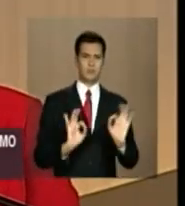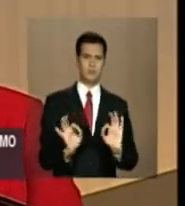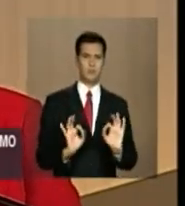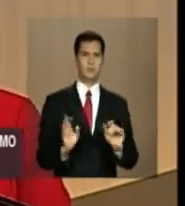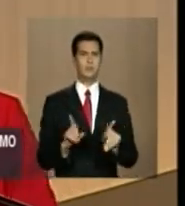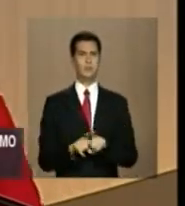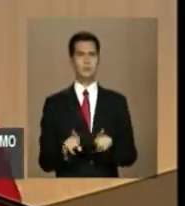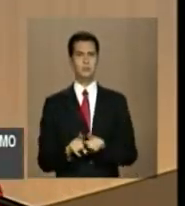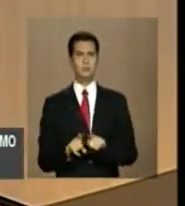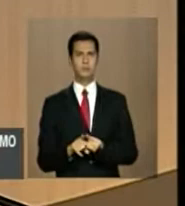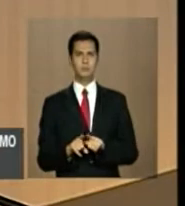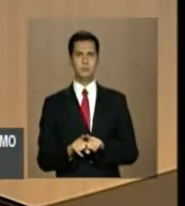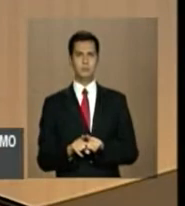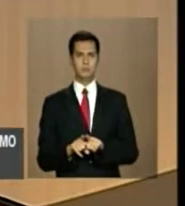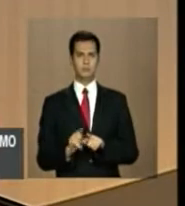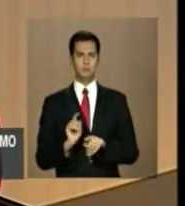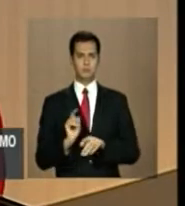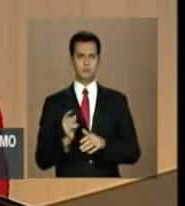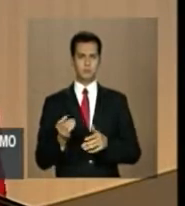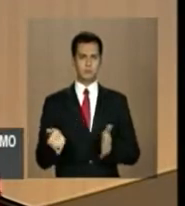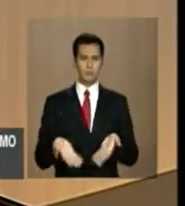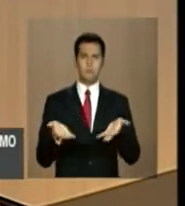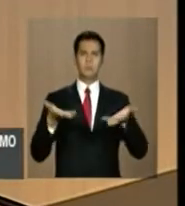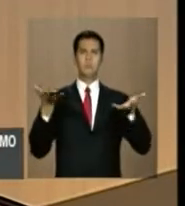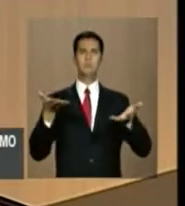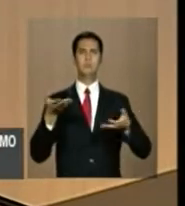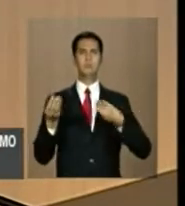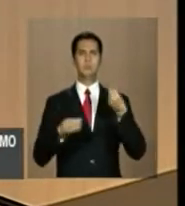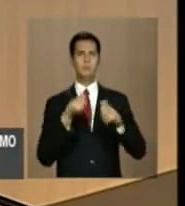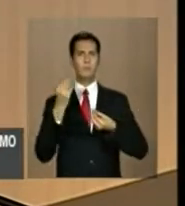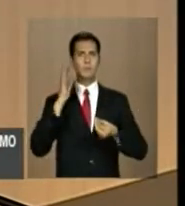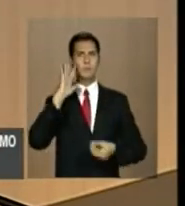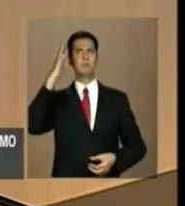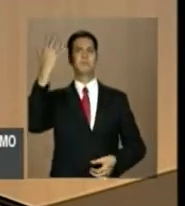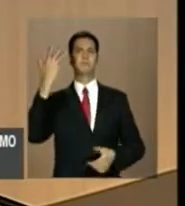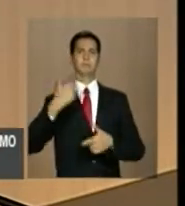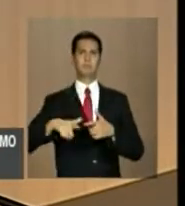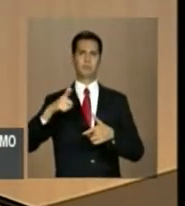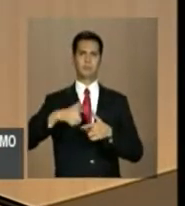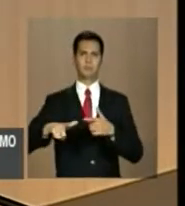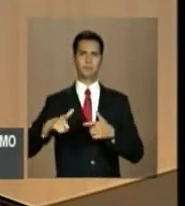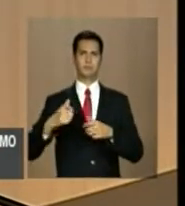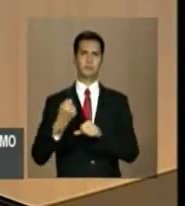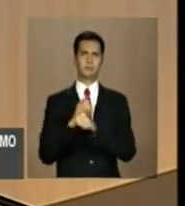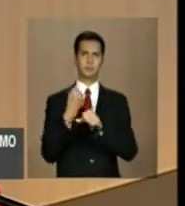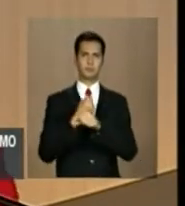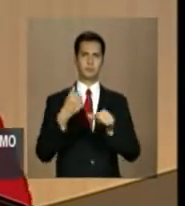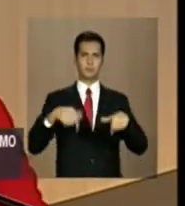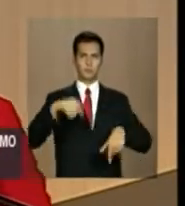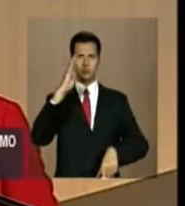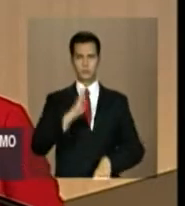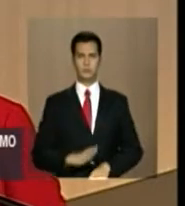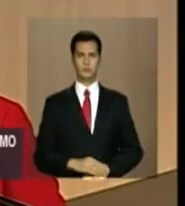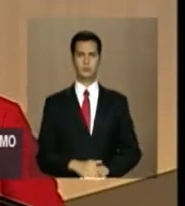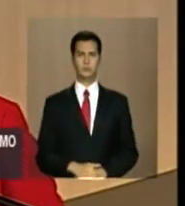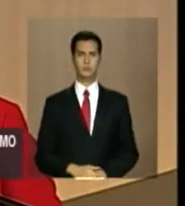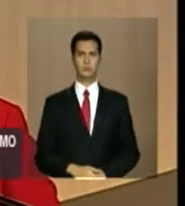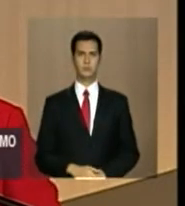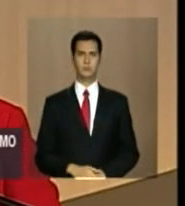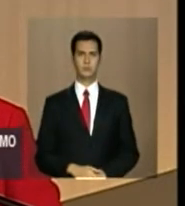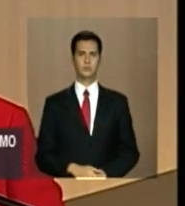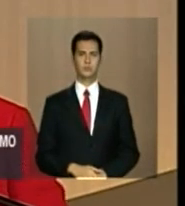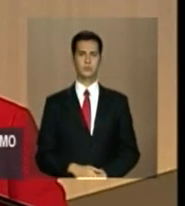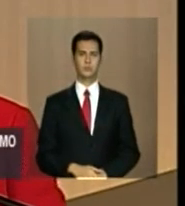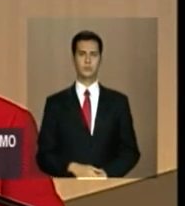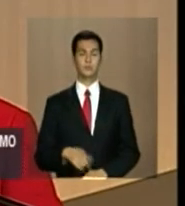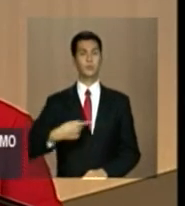e de viabilizar soluções para os nossos problemas de infraestrutura. Eu acredito